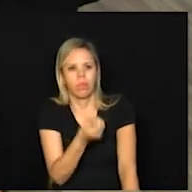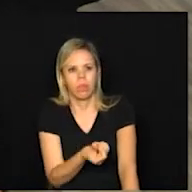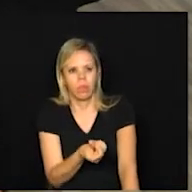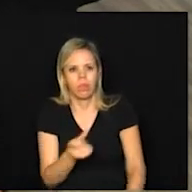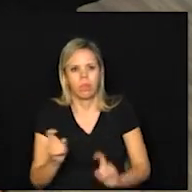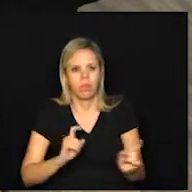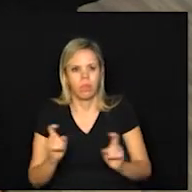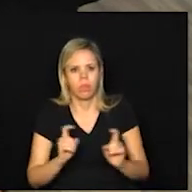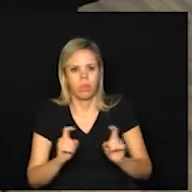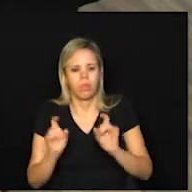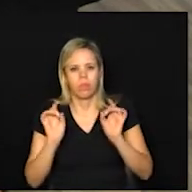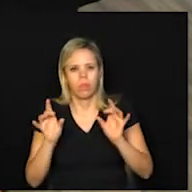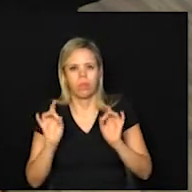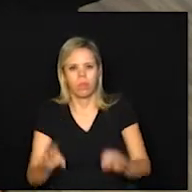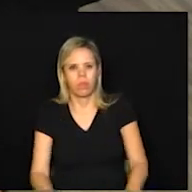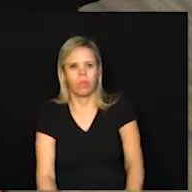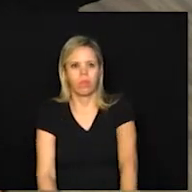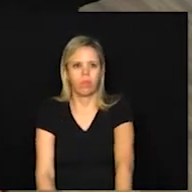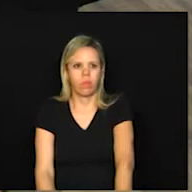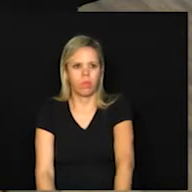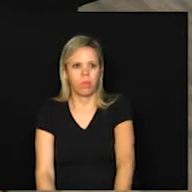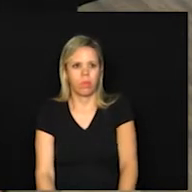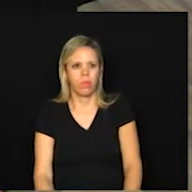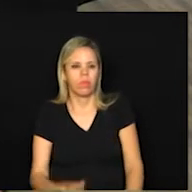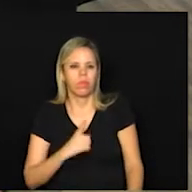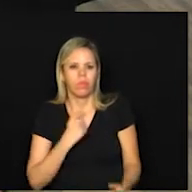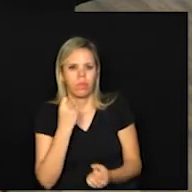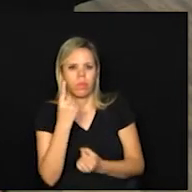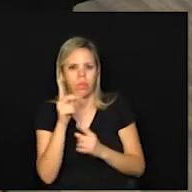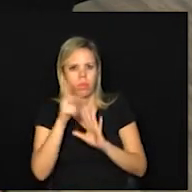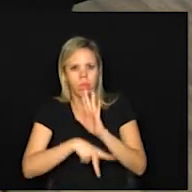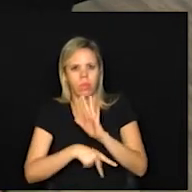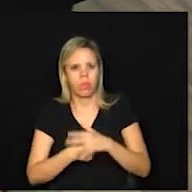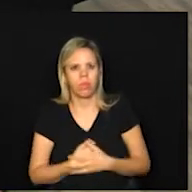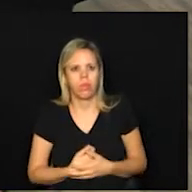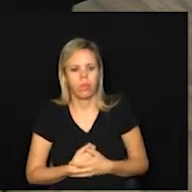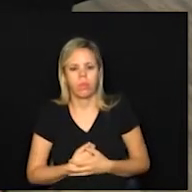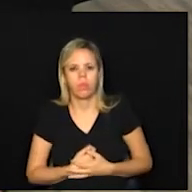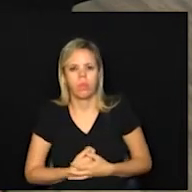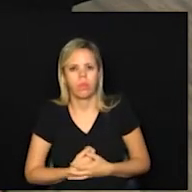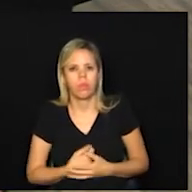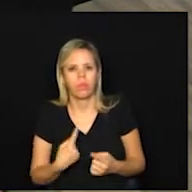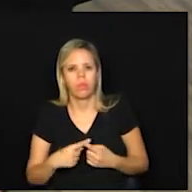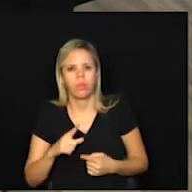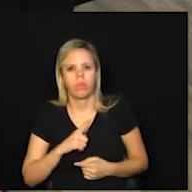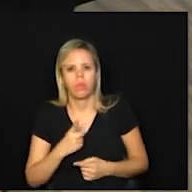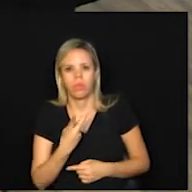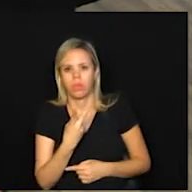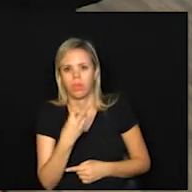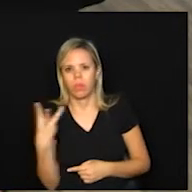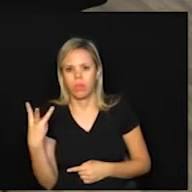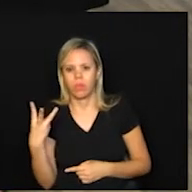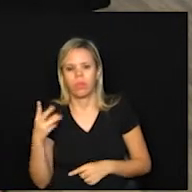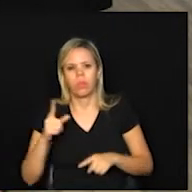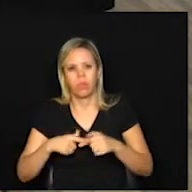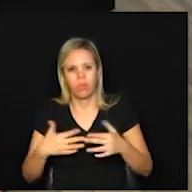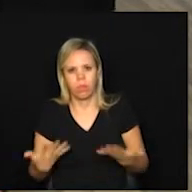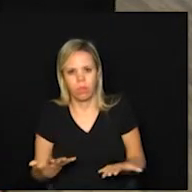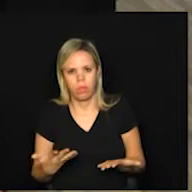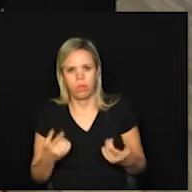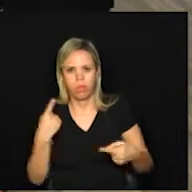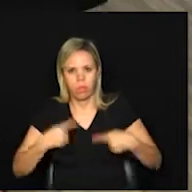16ª reunião extraordinária e a gente tem alguns projetos, né, de destaque. Nós temos 23 matérias que vão